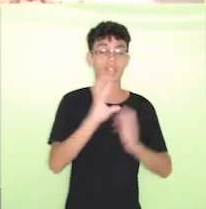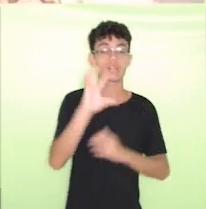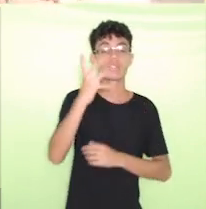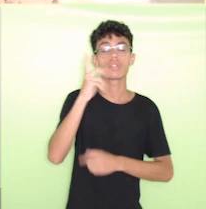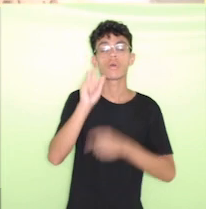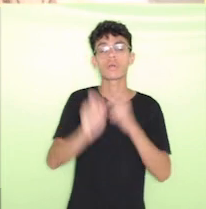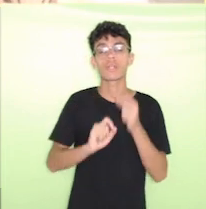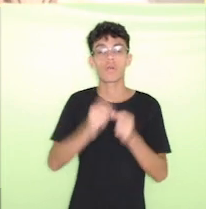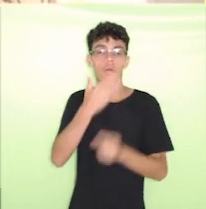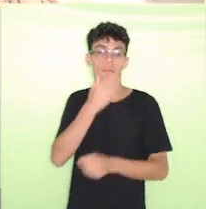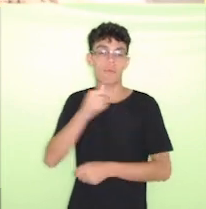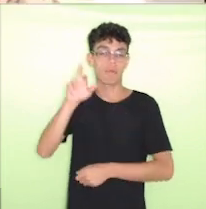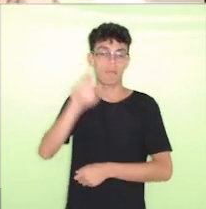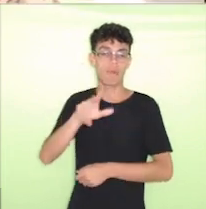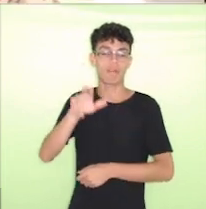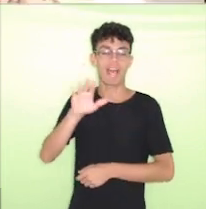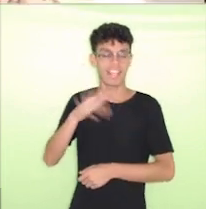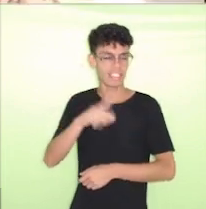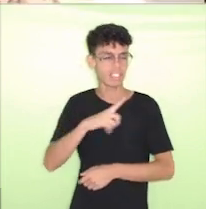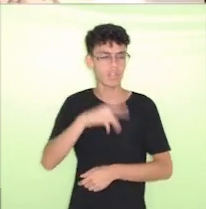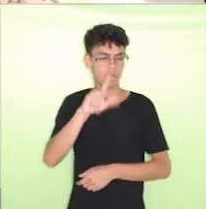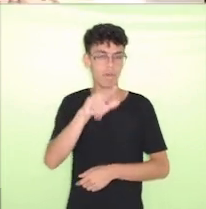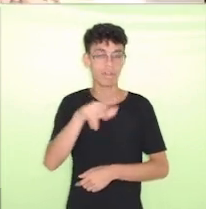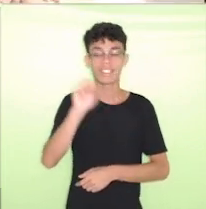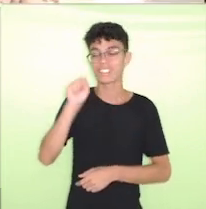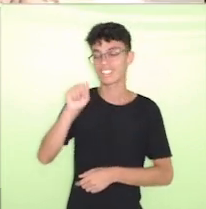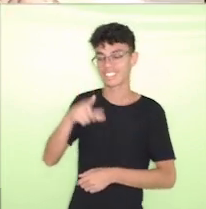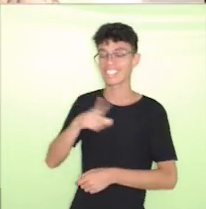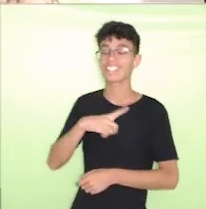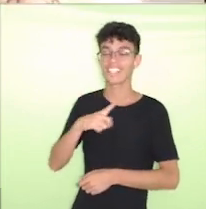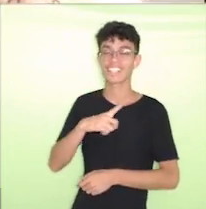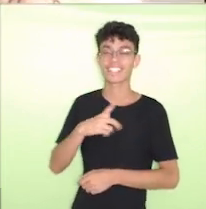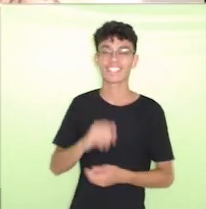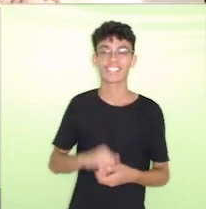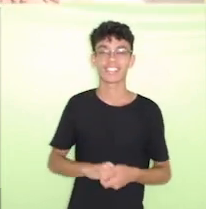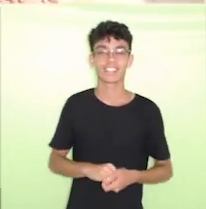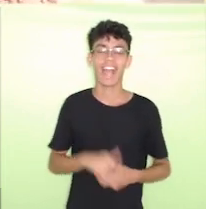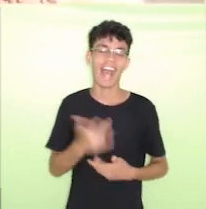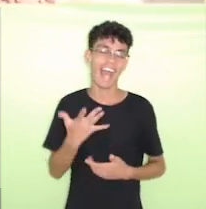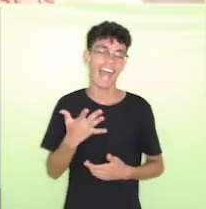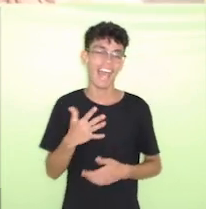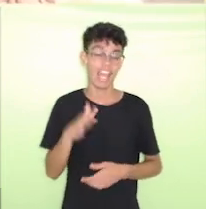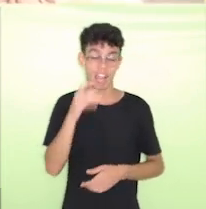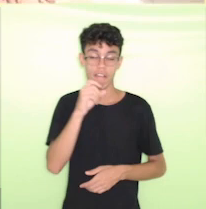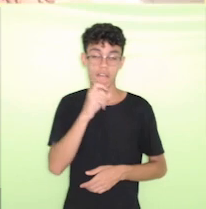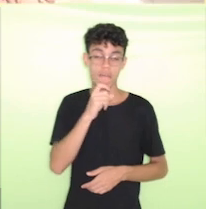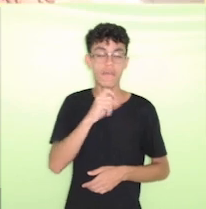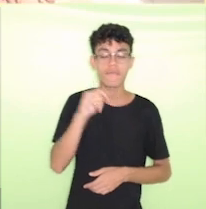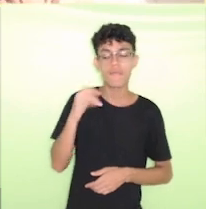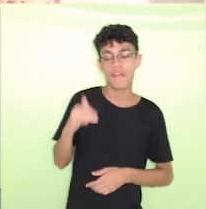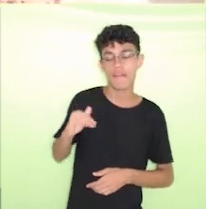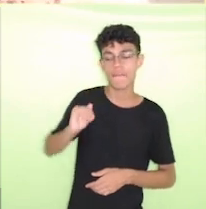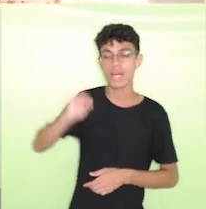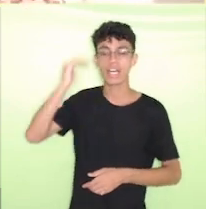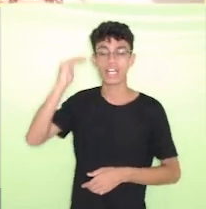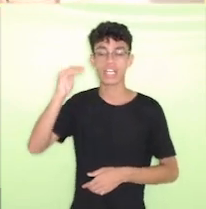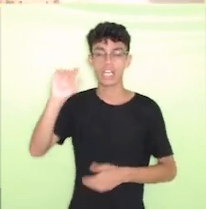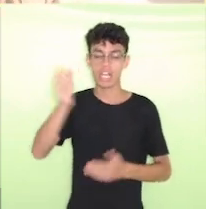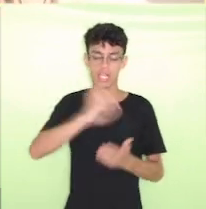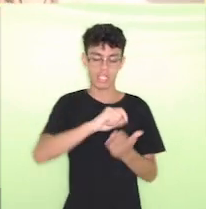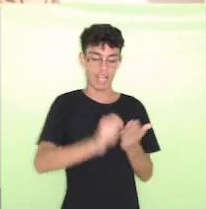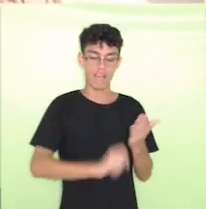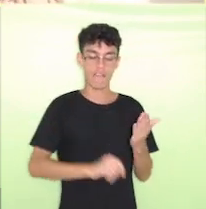uma coisa. O meu irmão... Ah, você tem um irmão. Sim, ele é mais velho do que eu e ele escreve umas